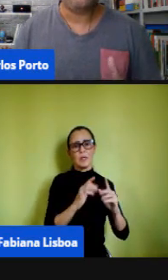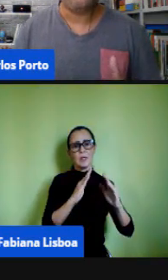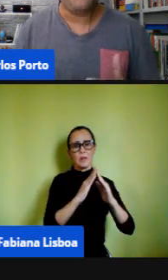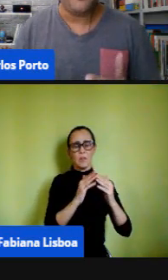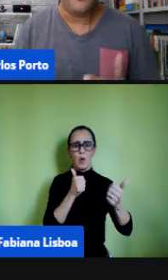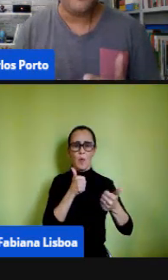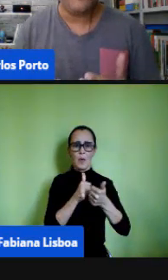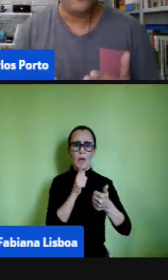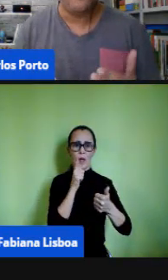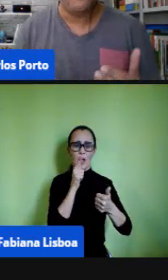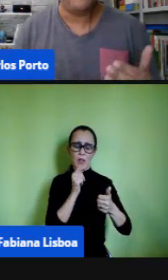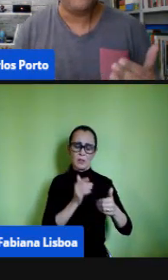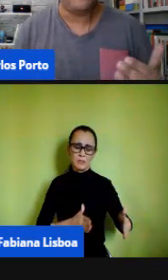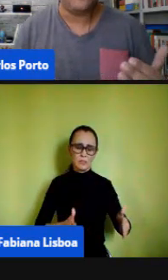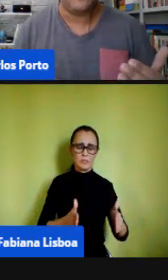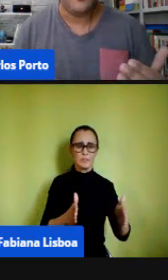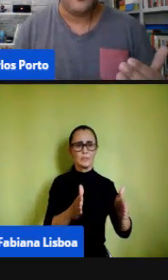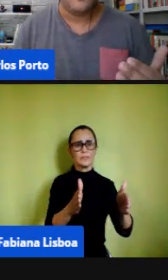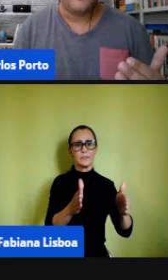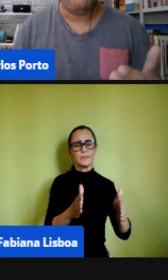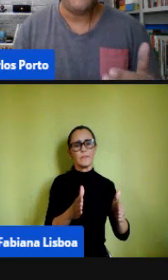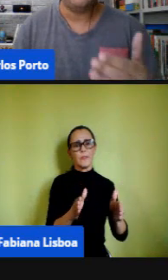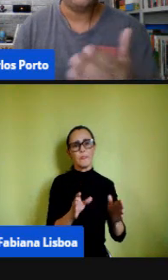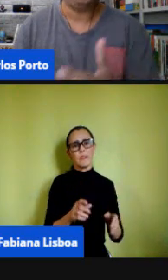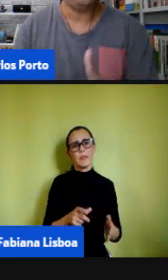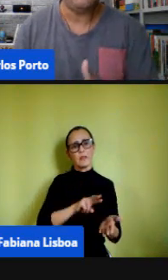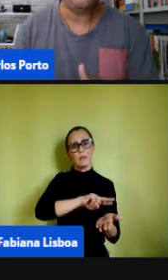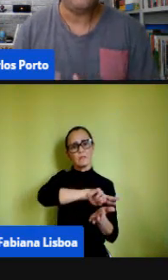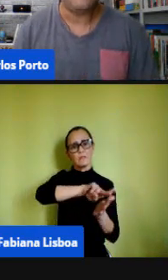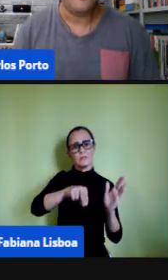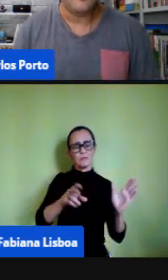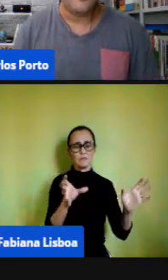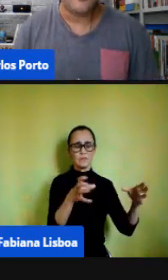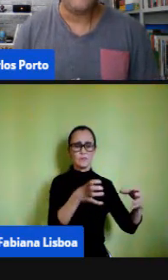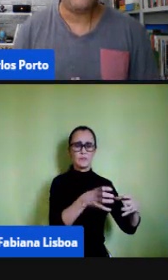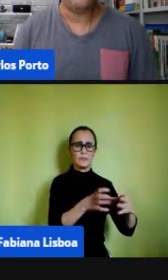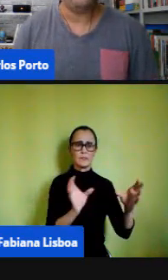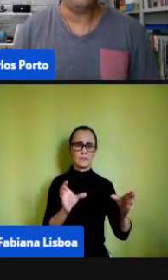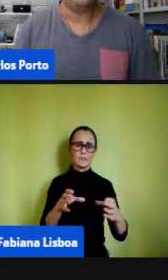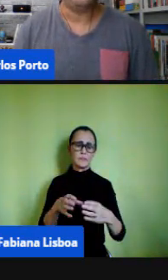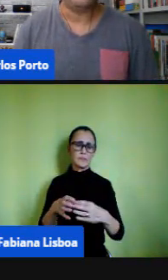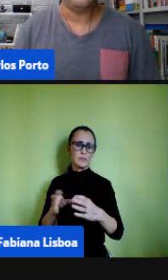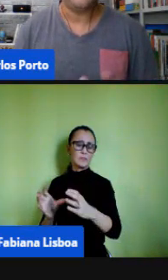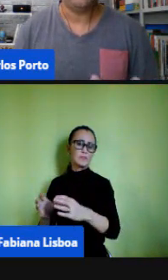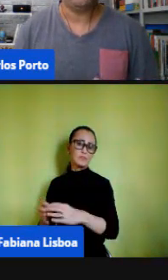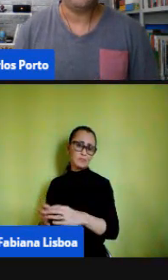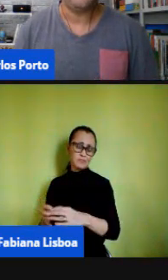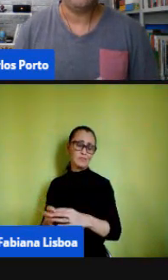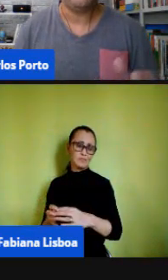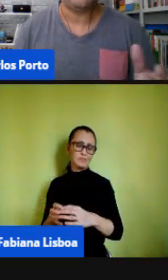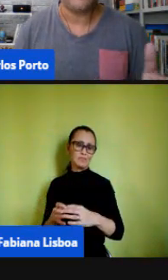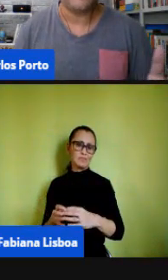demais grupos pertencentes a esse conjunto.